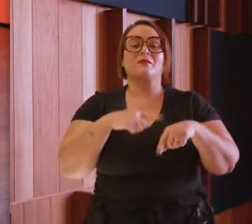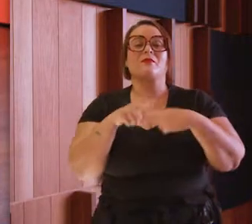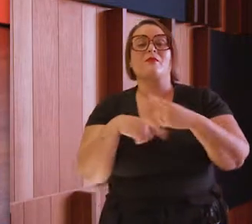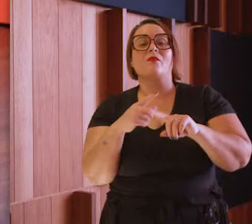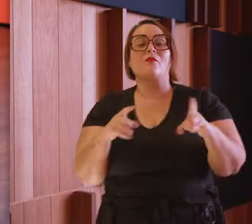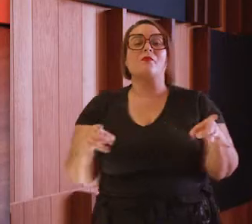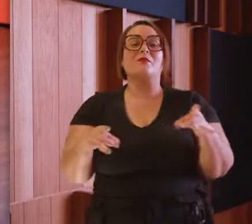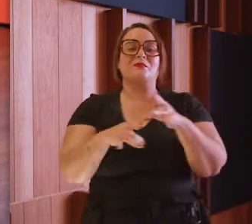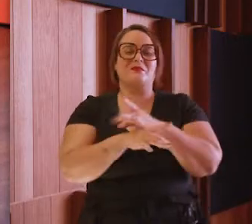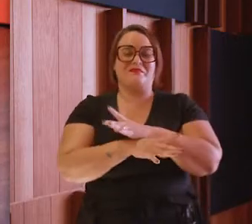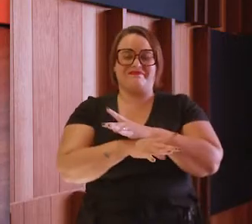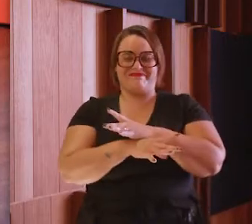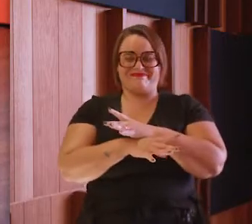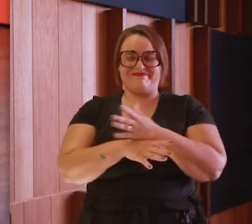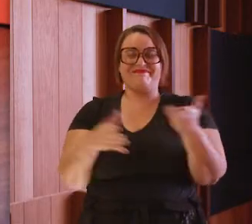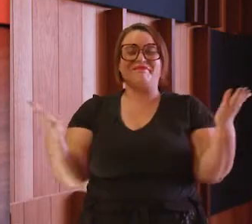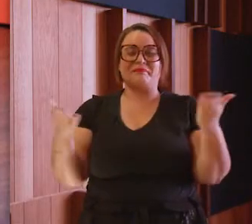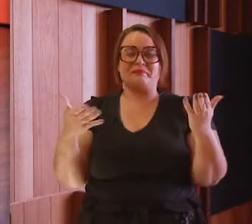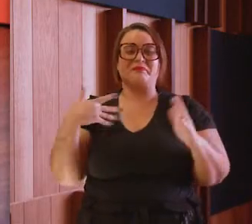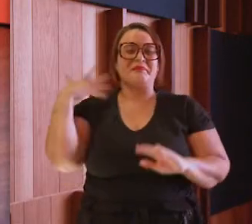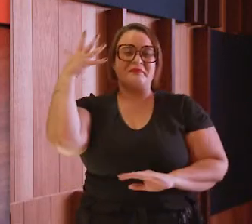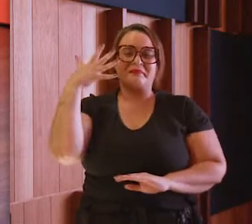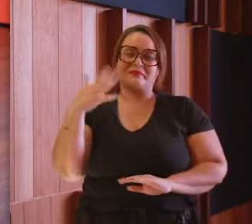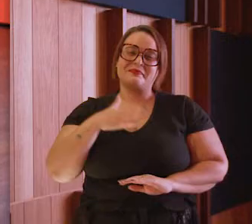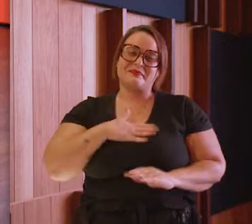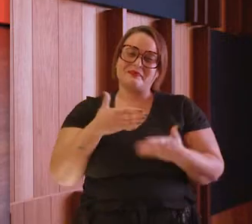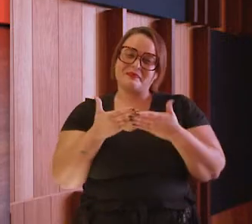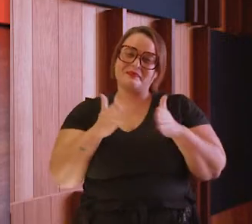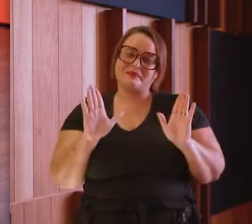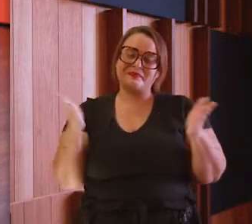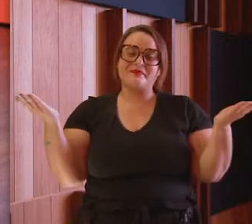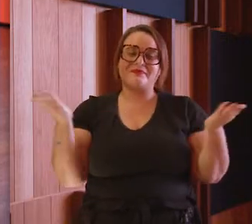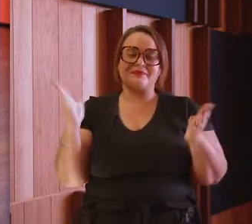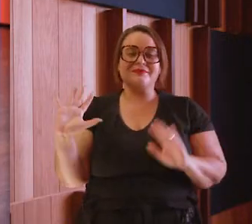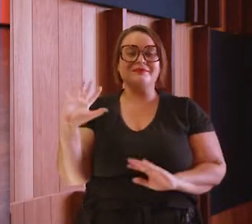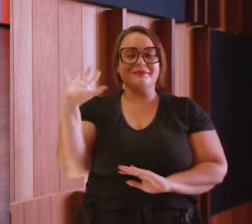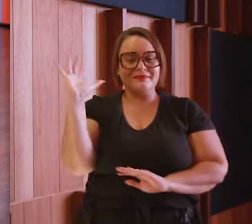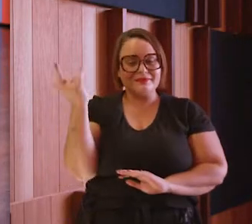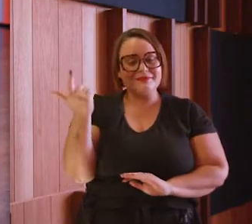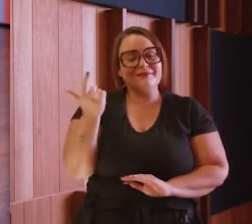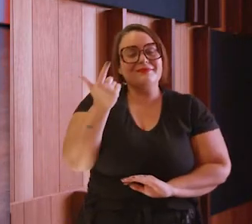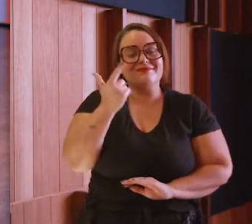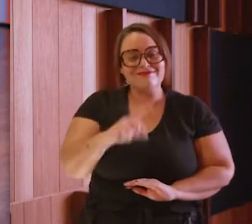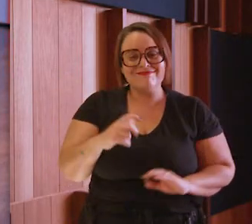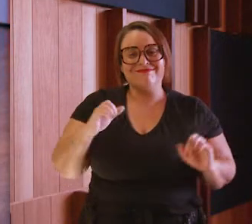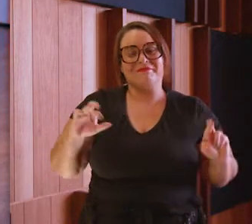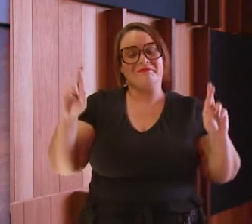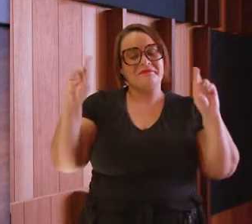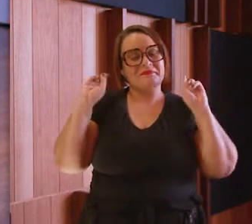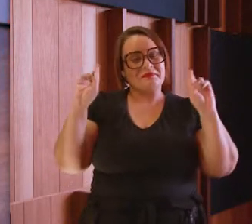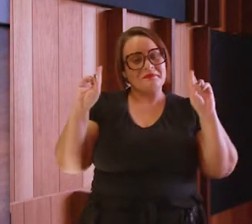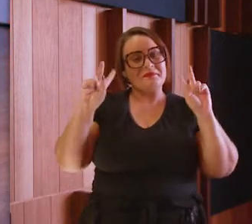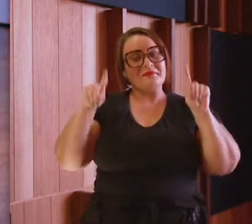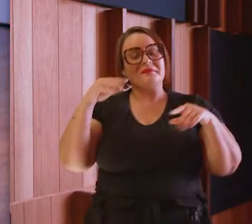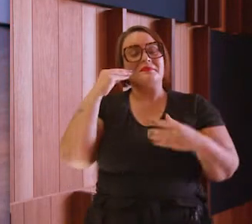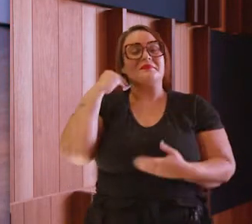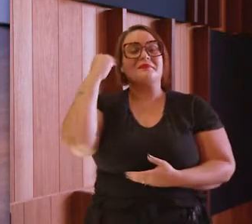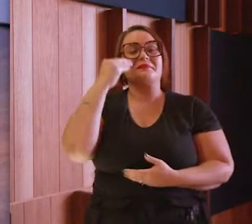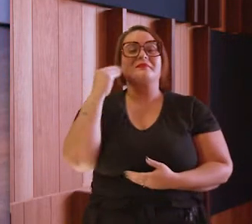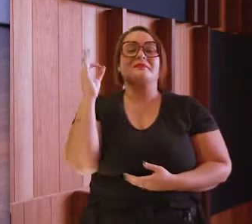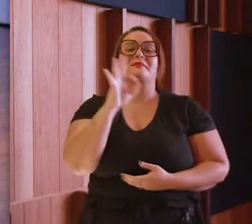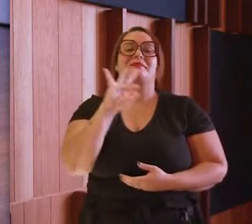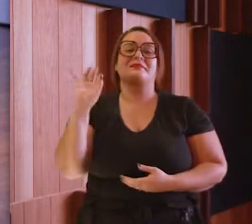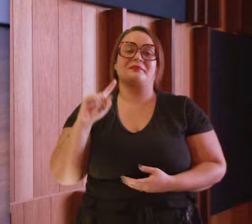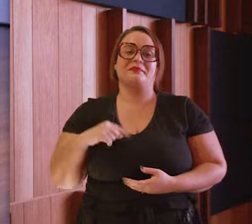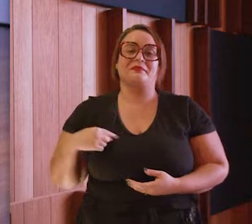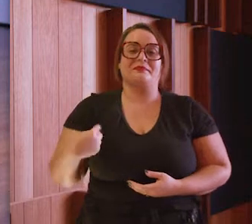essa minha fala de abertura desse evento que, de novo, eu espero que seja uma grande experiência entre todos nós,